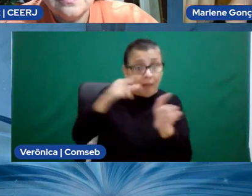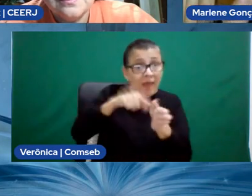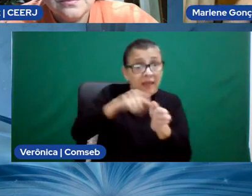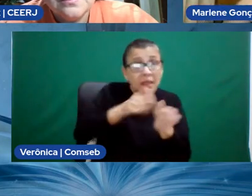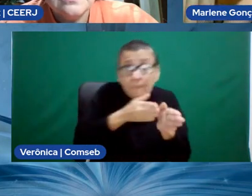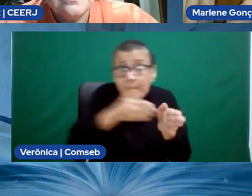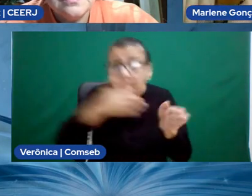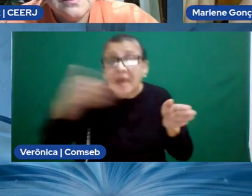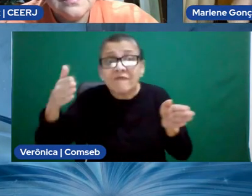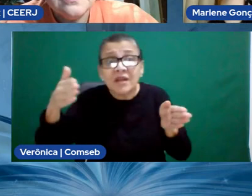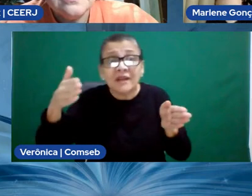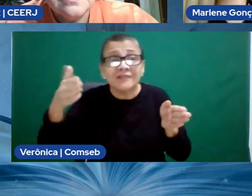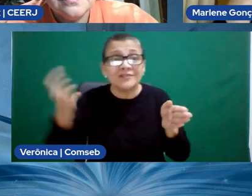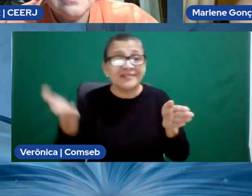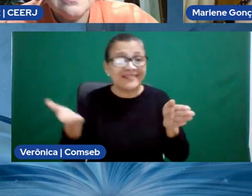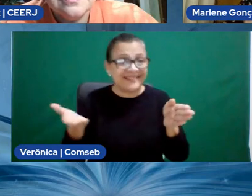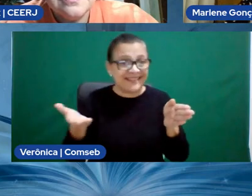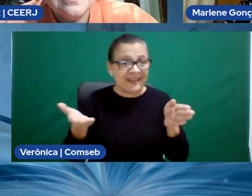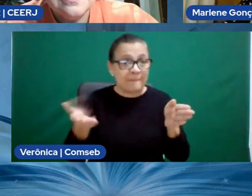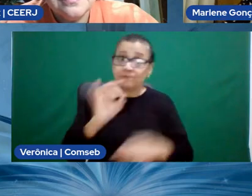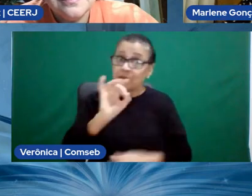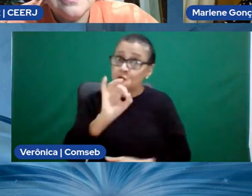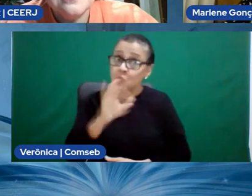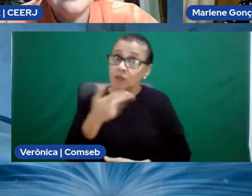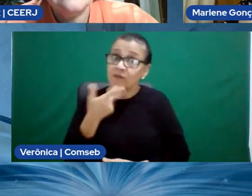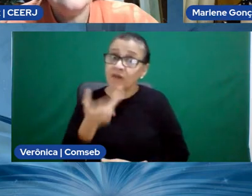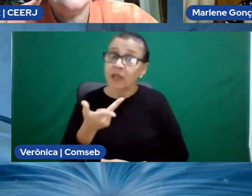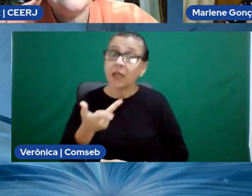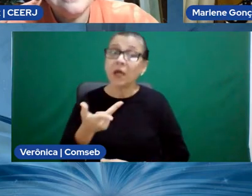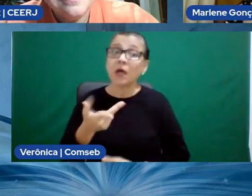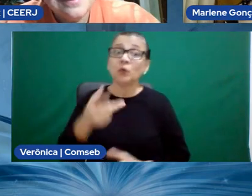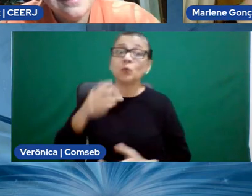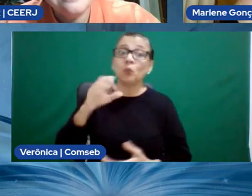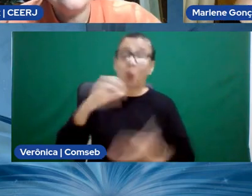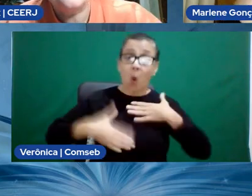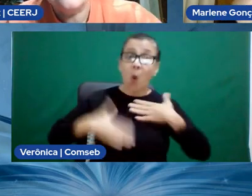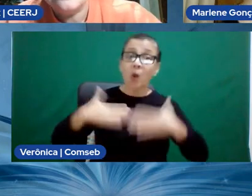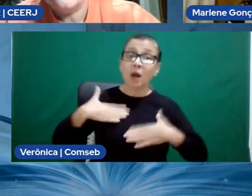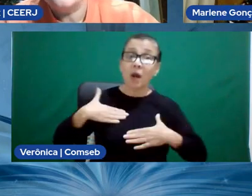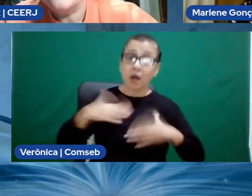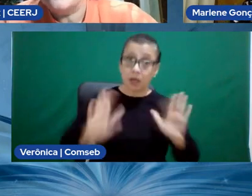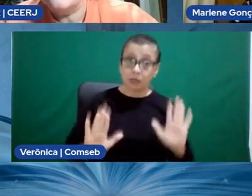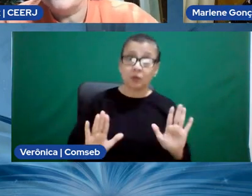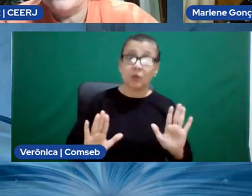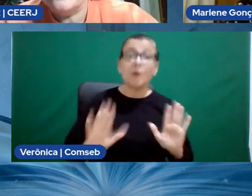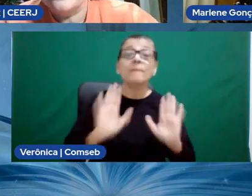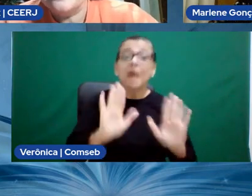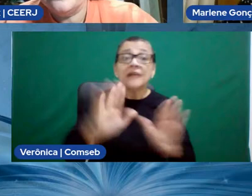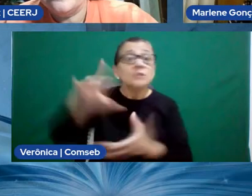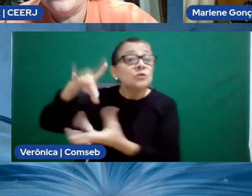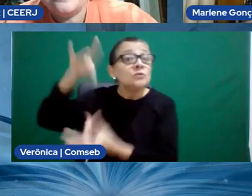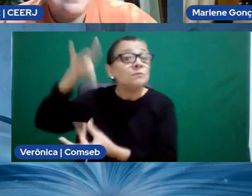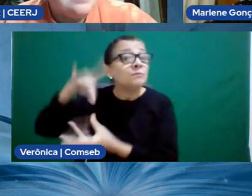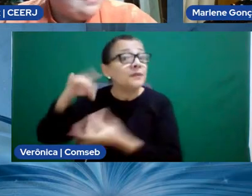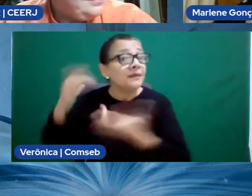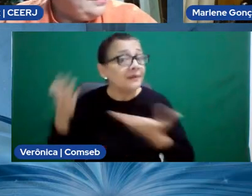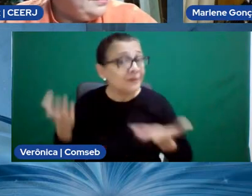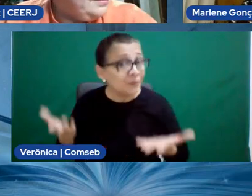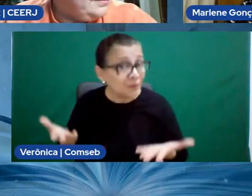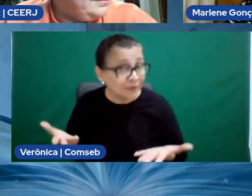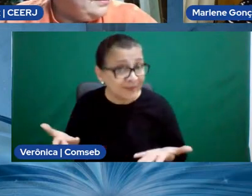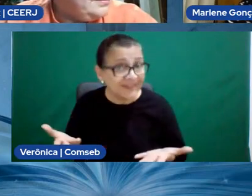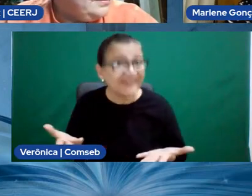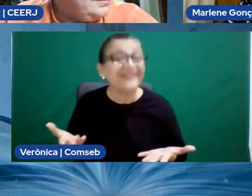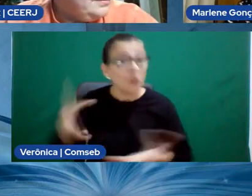que a gente só está falando aqui do orgânico, sem falar do espírito, né? Porque do ponto de vista orgânico, a gente já comentou até aqui, mas como a gente sabe